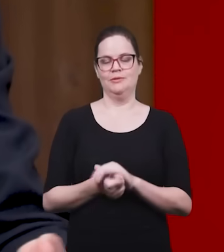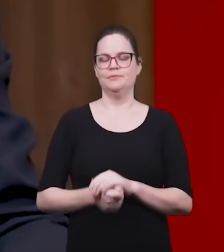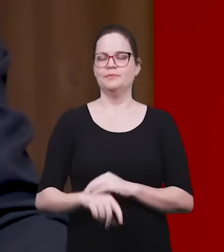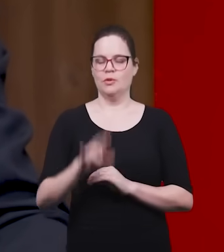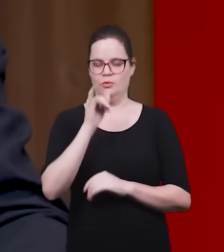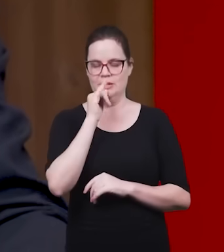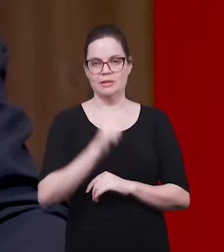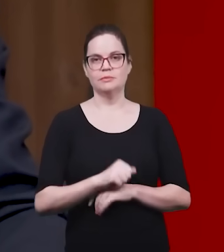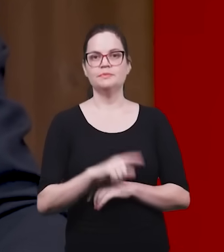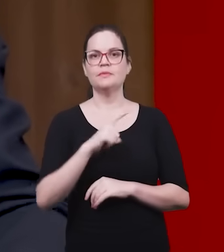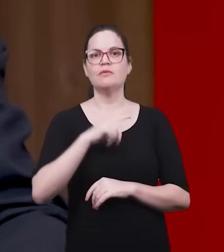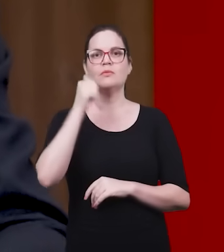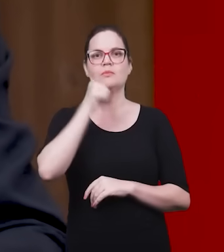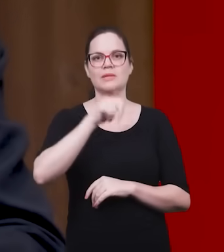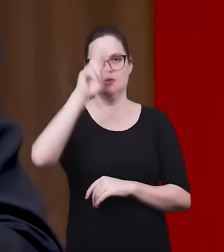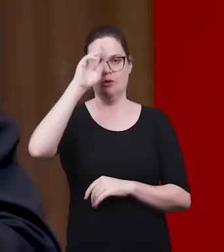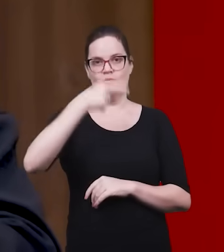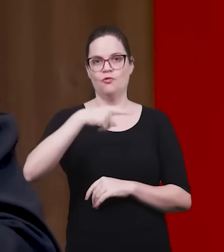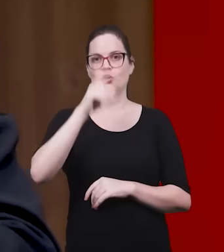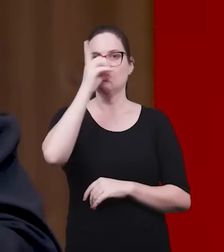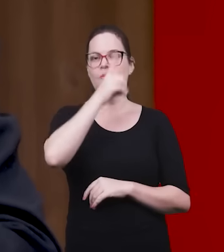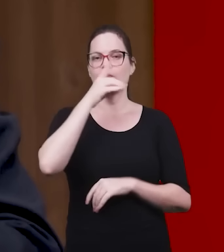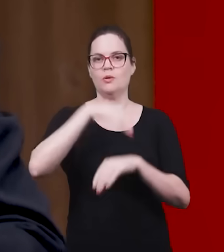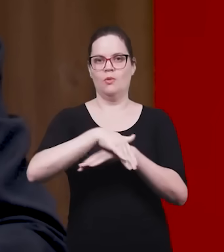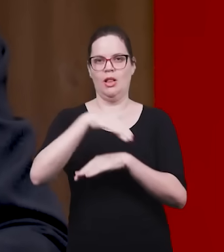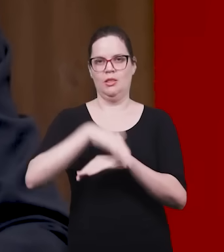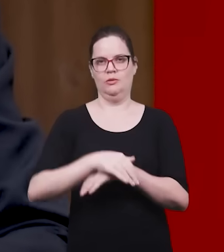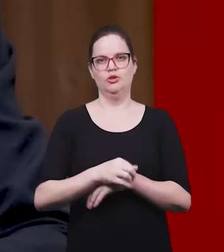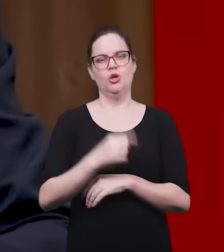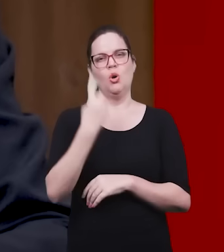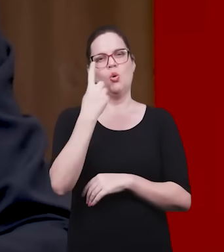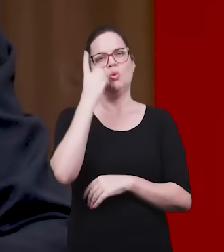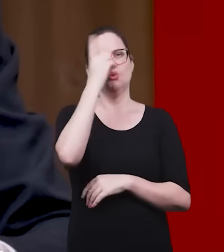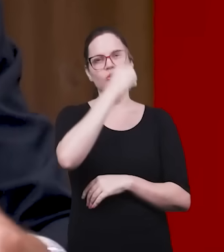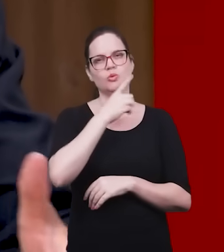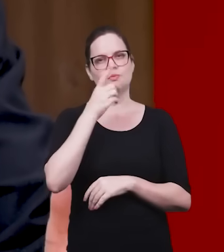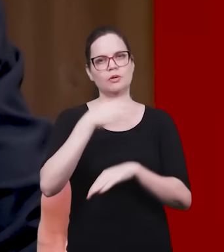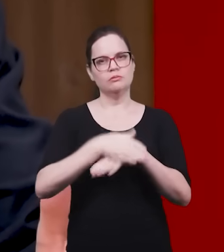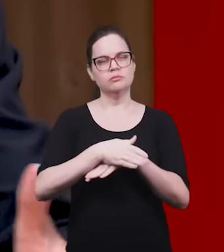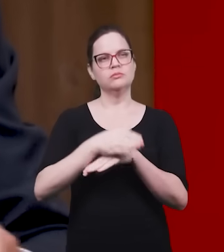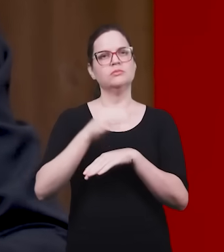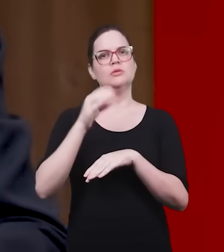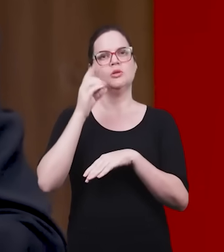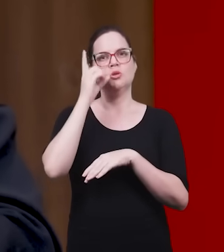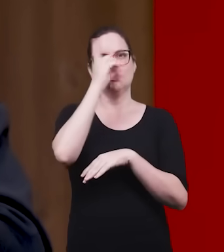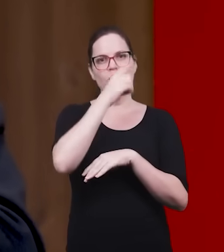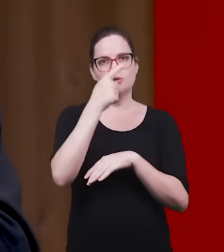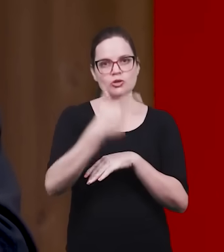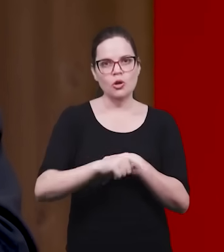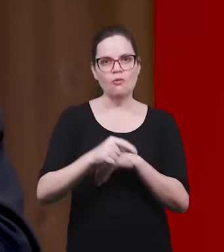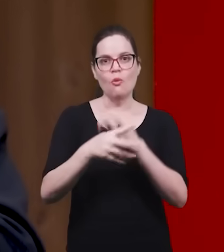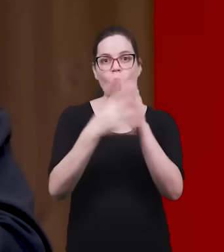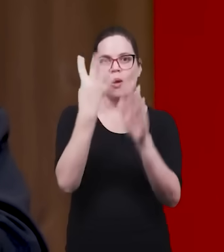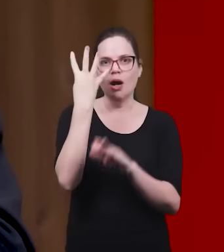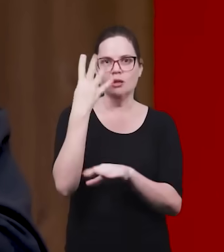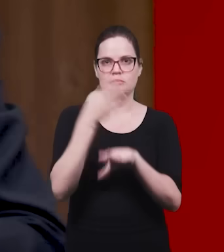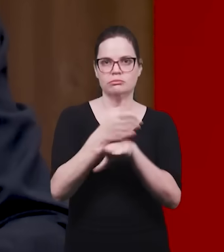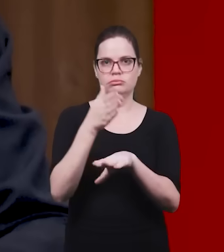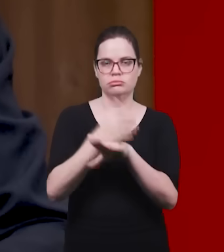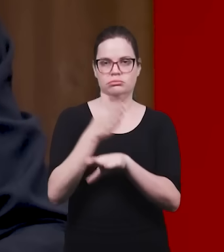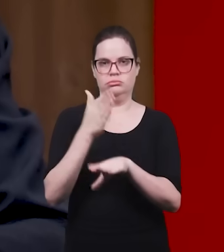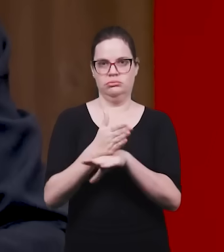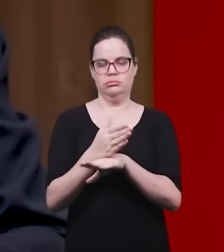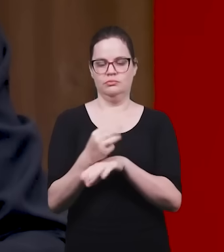uma senhora que foi domingo à noite na igreja, ela foi assim, uns 4 domingos à noite seguidos, Amadeu. E naqueles